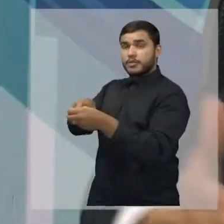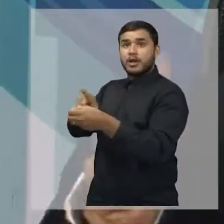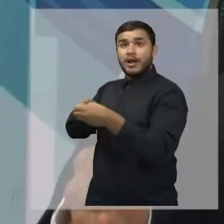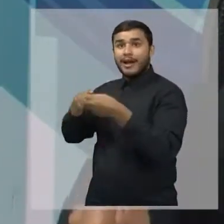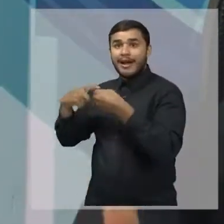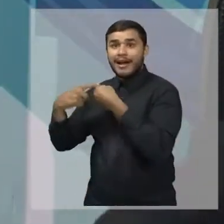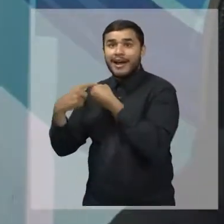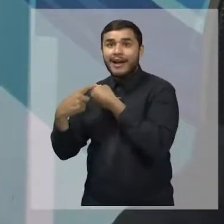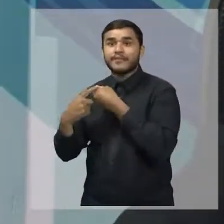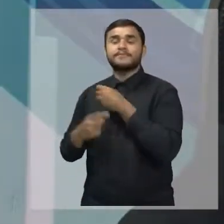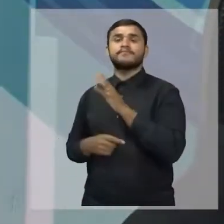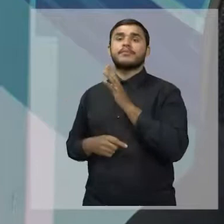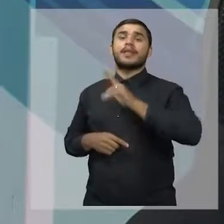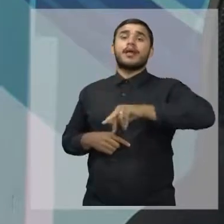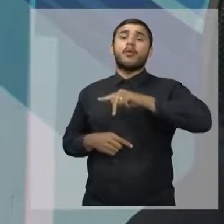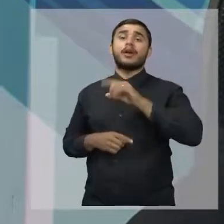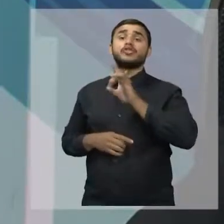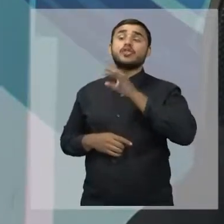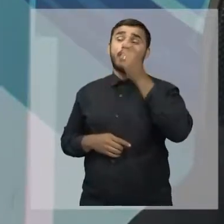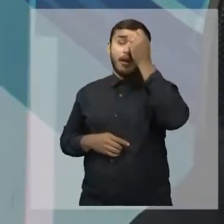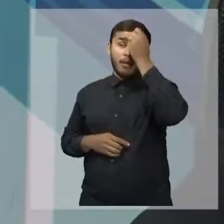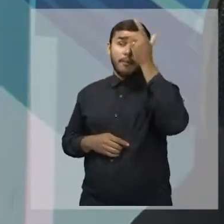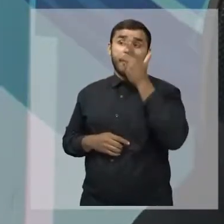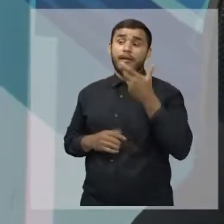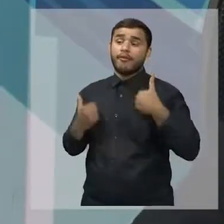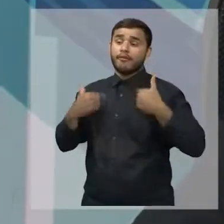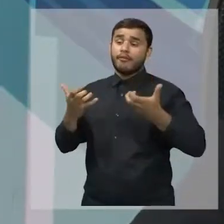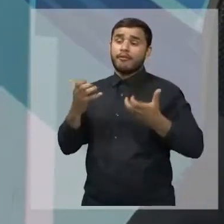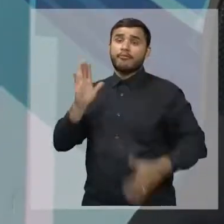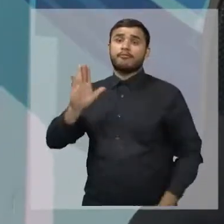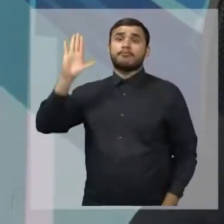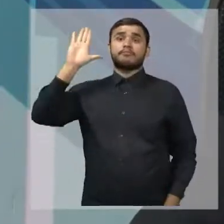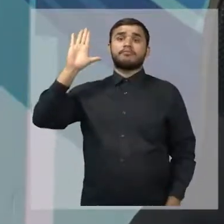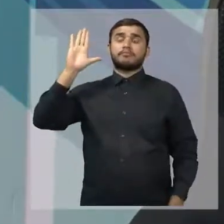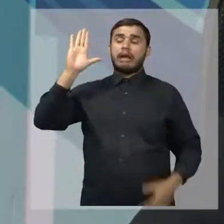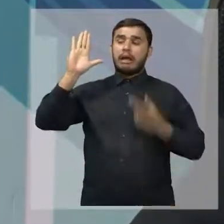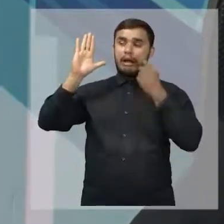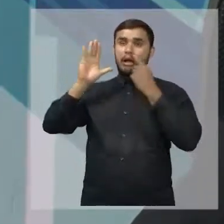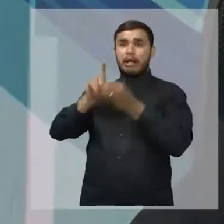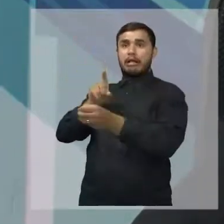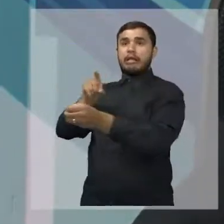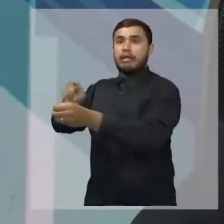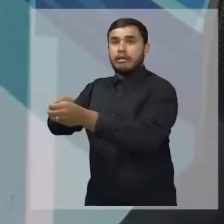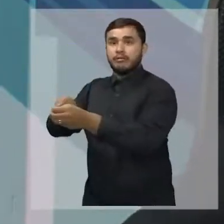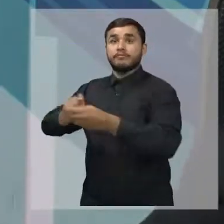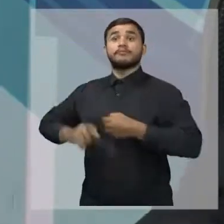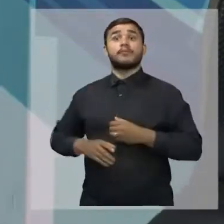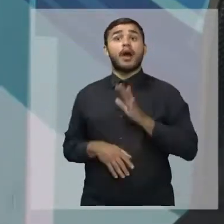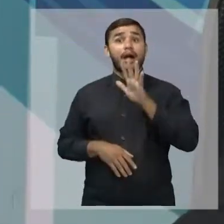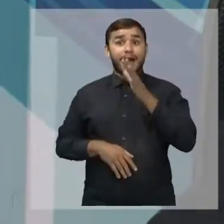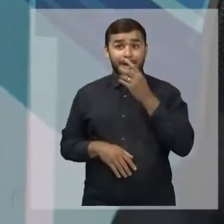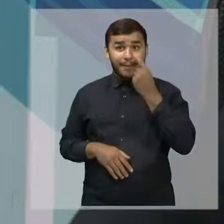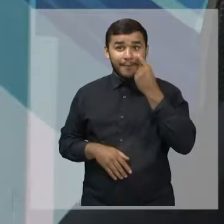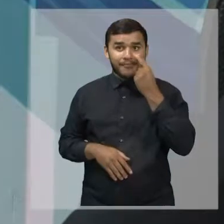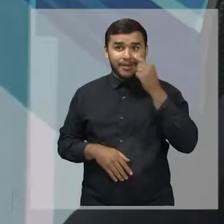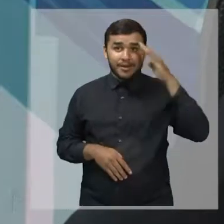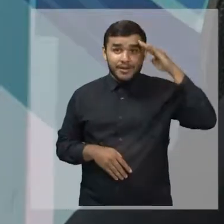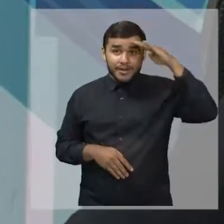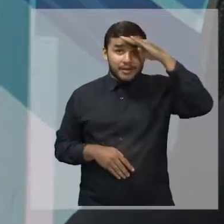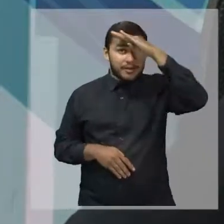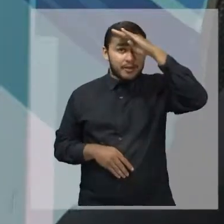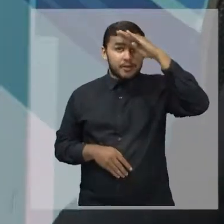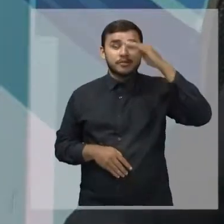apenas para obtenção da legenda. No caso do presidente Bolsonaro aí, é muito mais emblemático isso. Ele não conseguiu legenda em